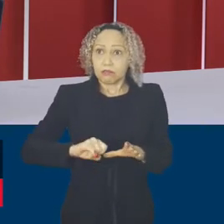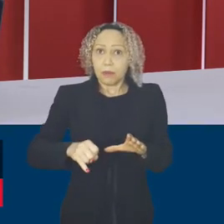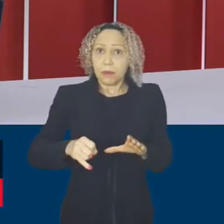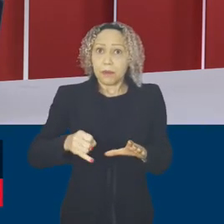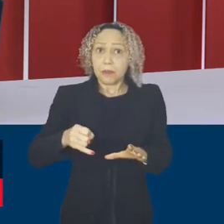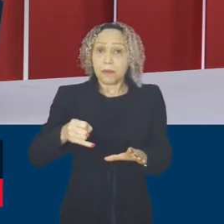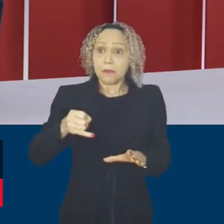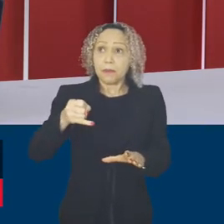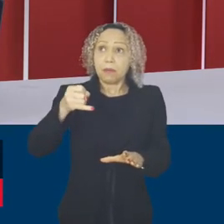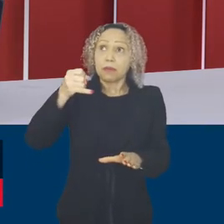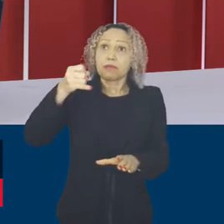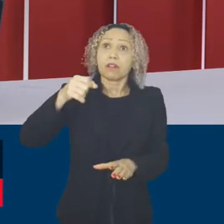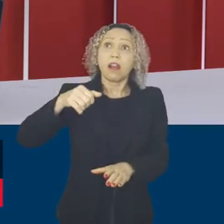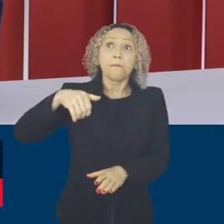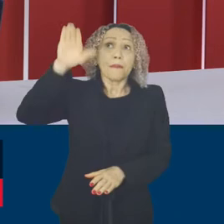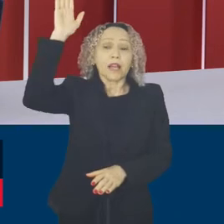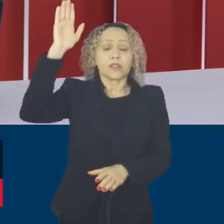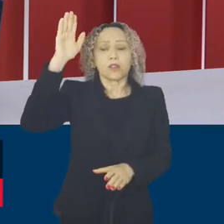de juros do mundo.